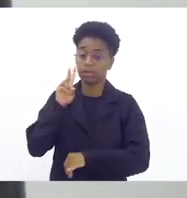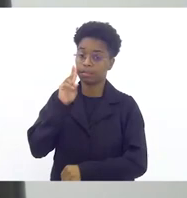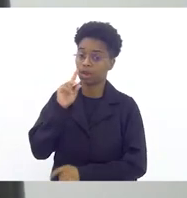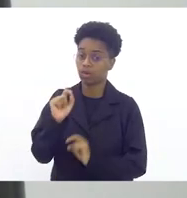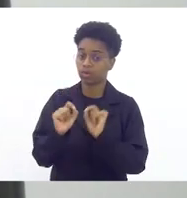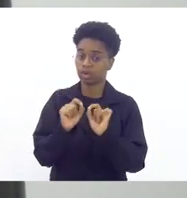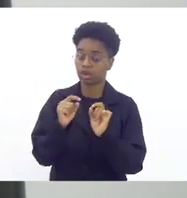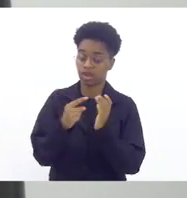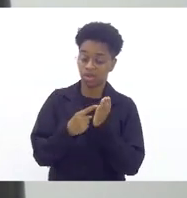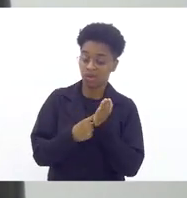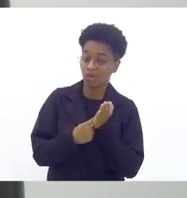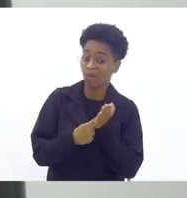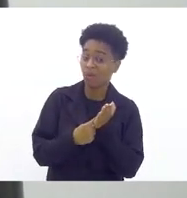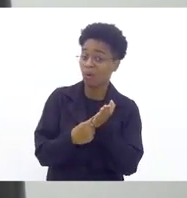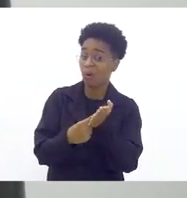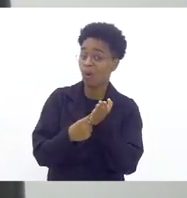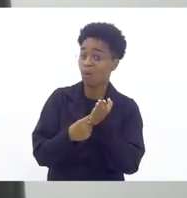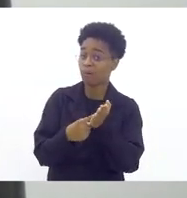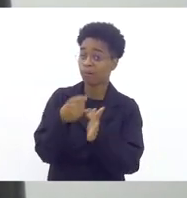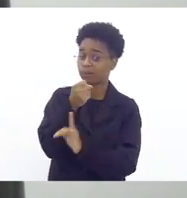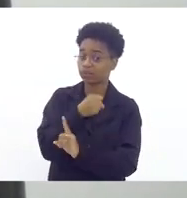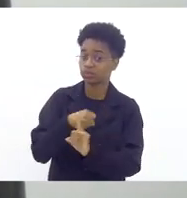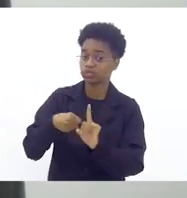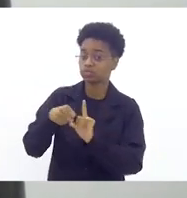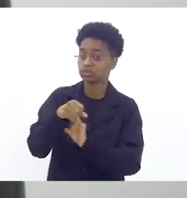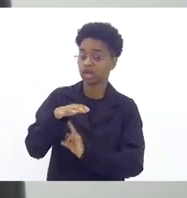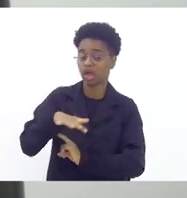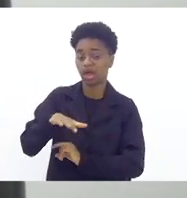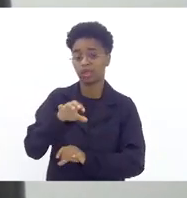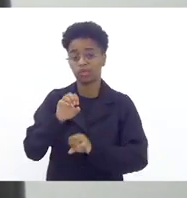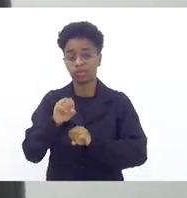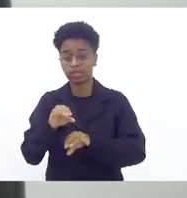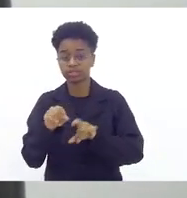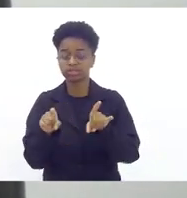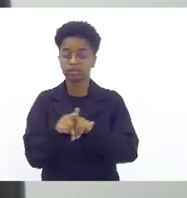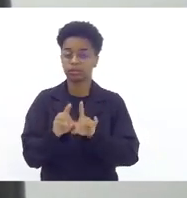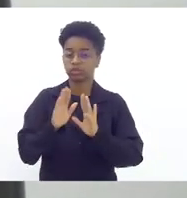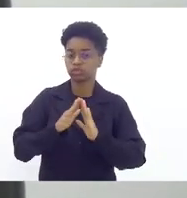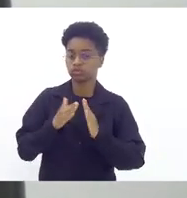compromisso civilizatório da educação e da escola